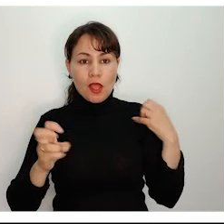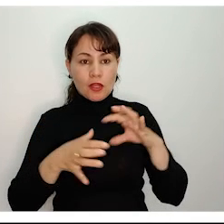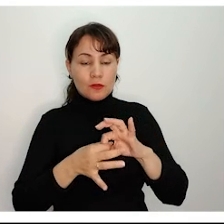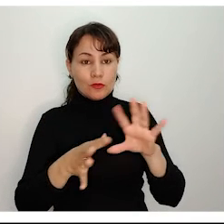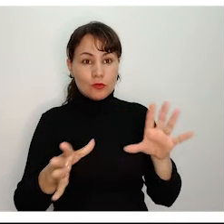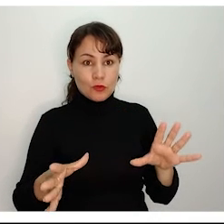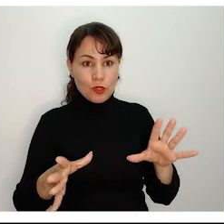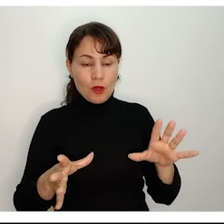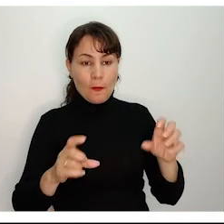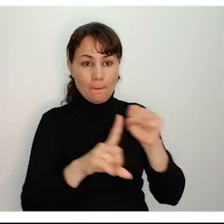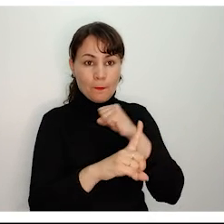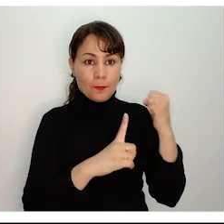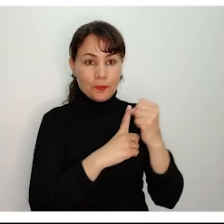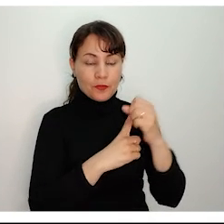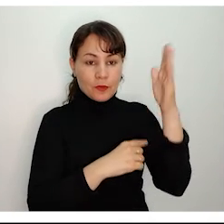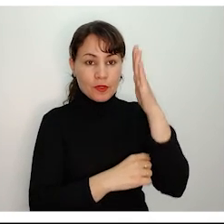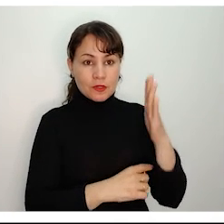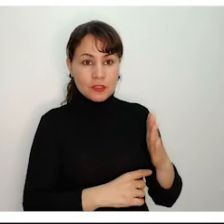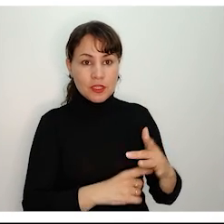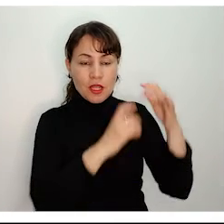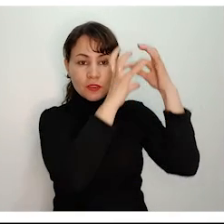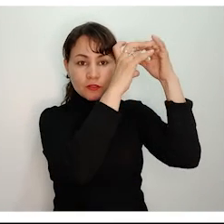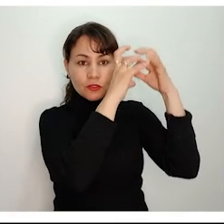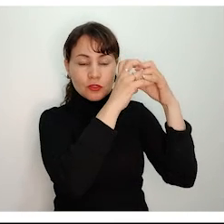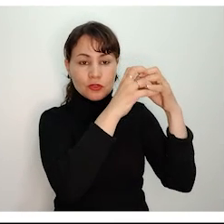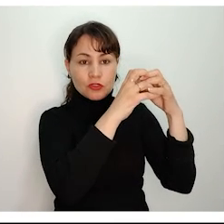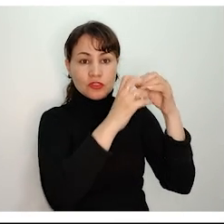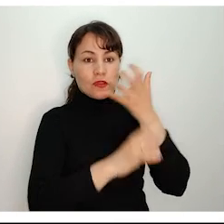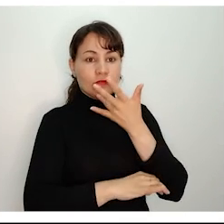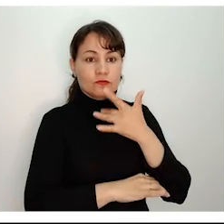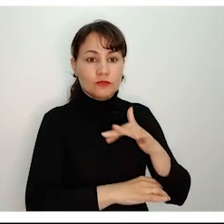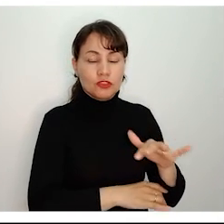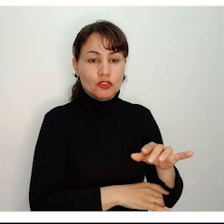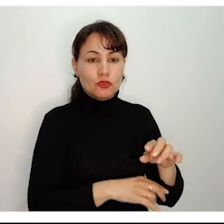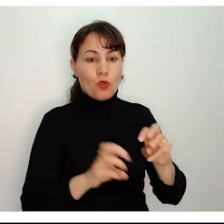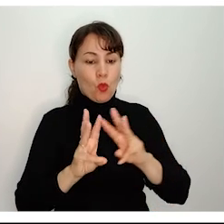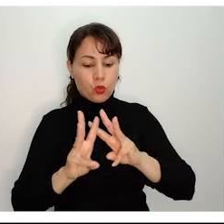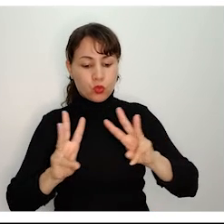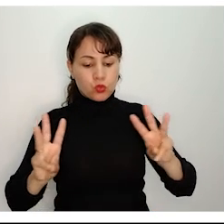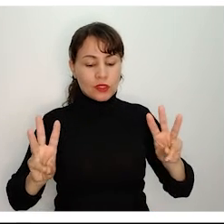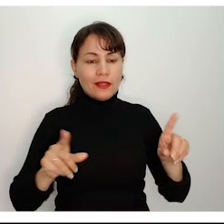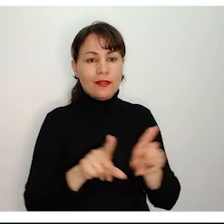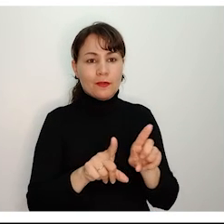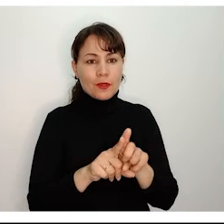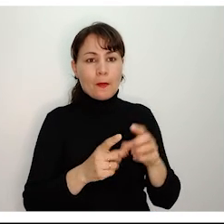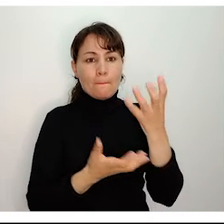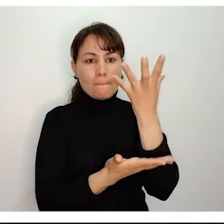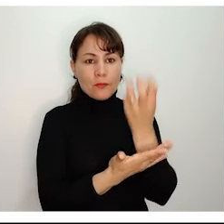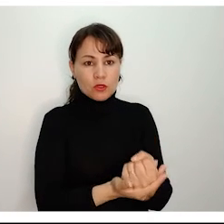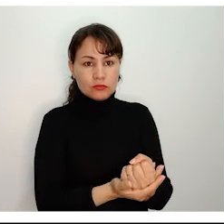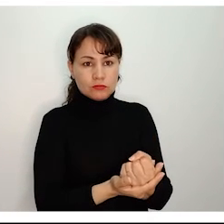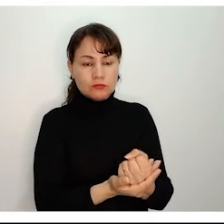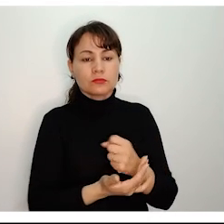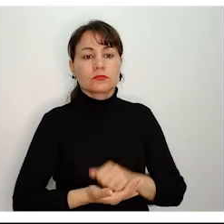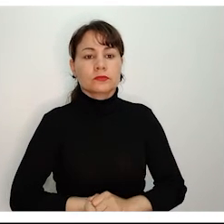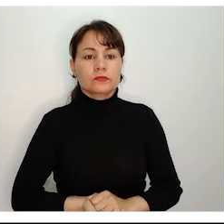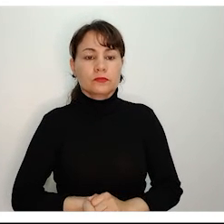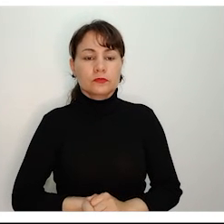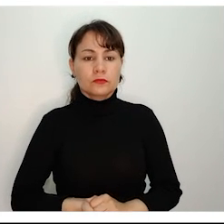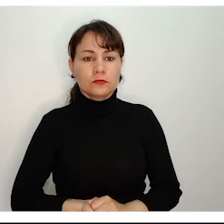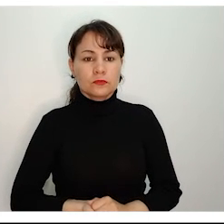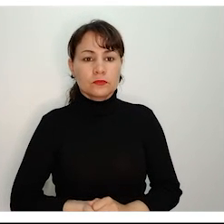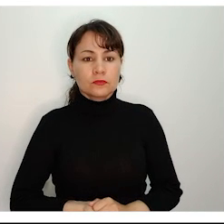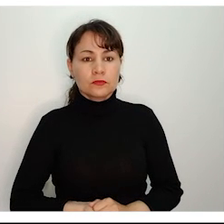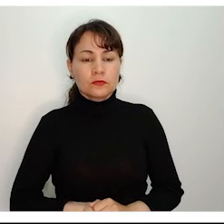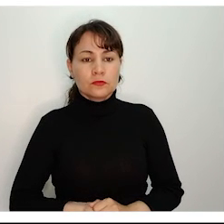anos, disponibilizado pela Sociedade Brasileira de Neurologia Infantil. O link também está aqui para que vocês possam baixar.